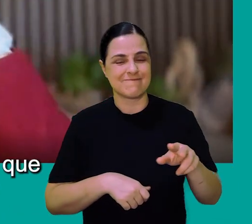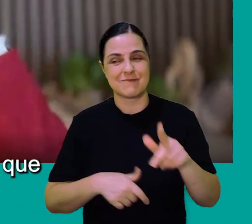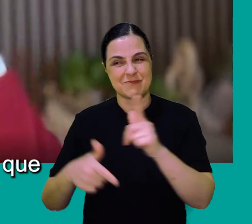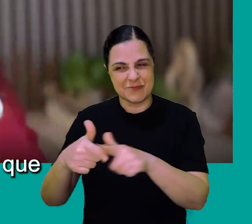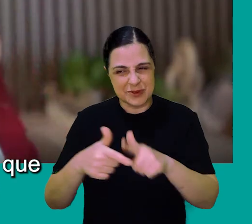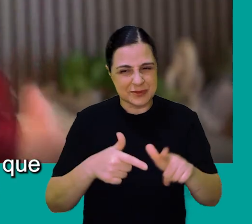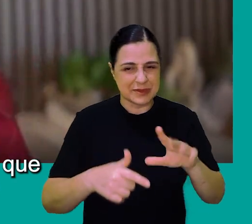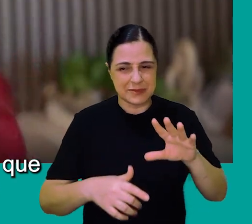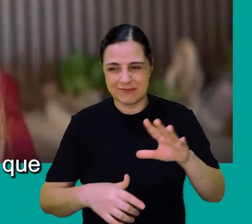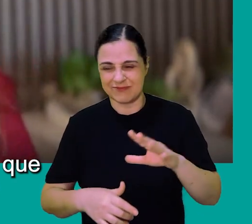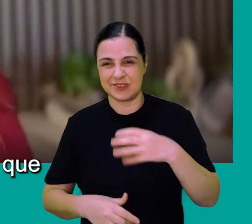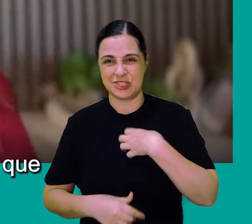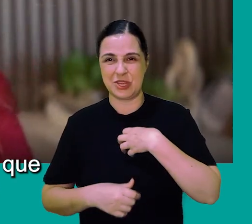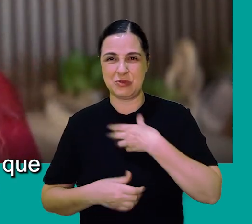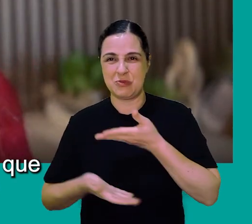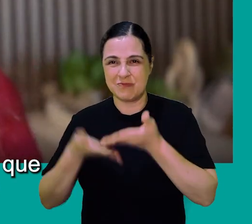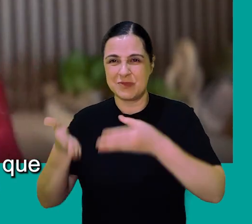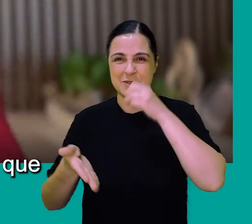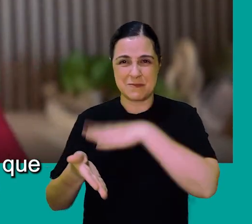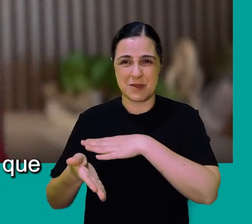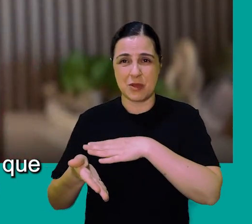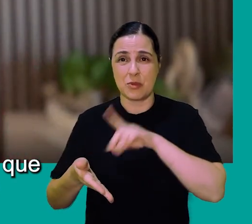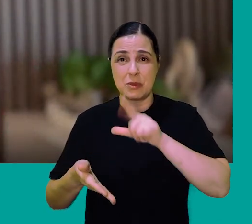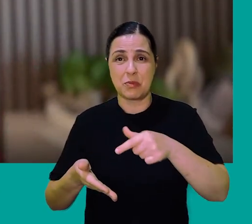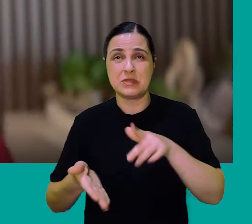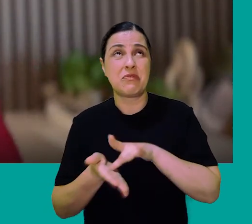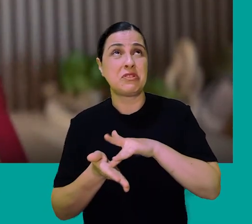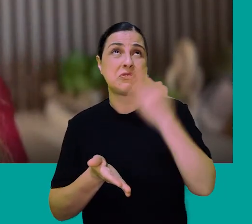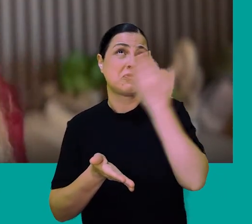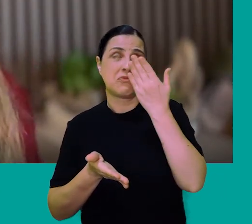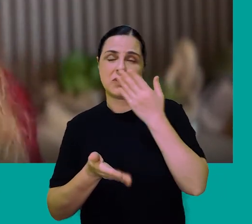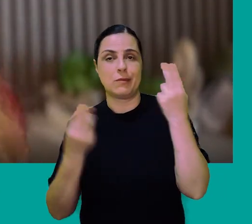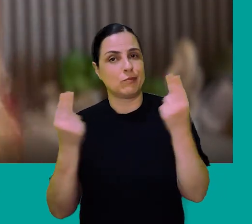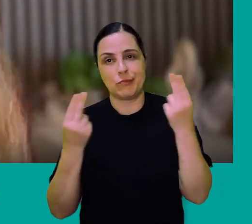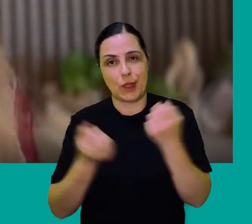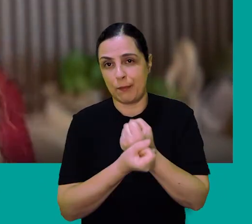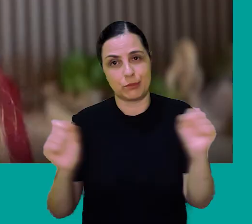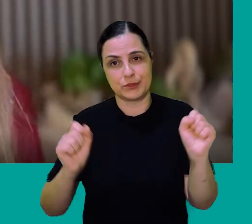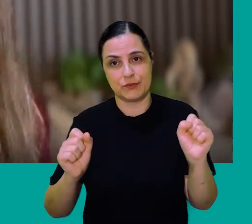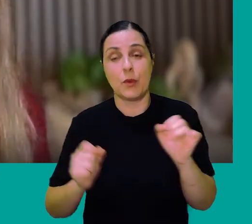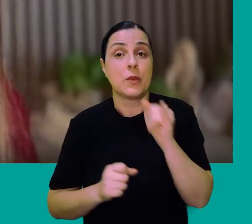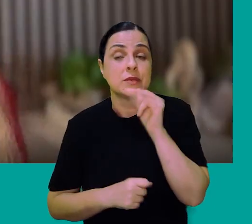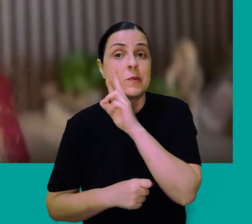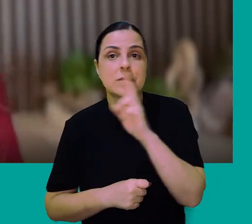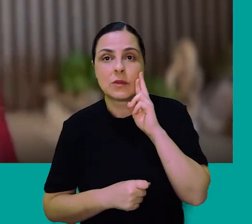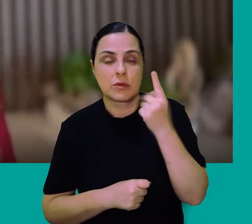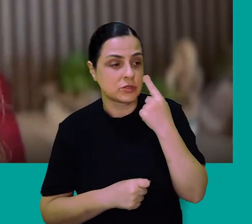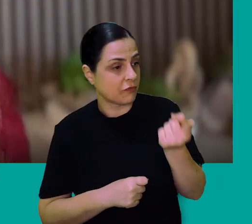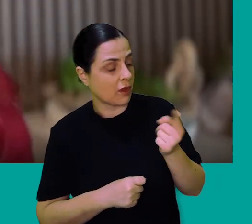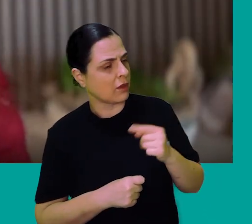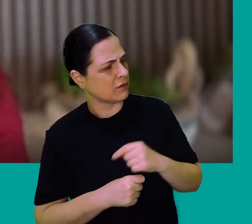né? Então, é um fenômeno que acontece que a gente vira o chato do rolê, né? Você vai num restaurante, você identifica o